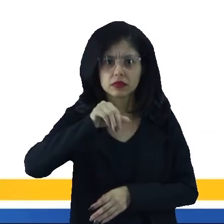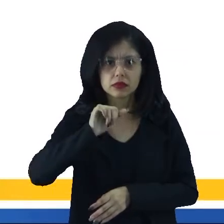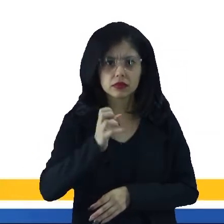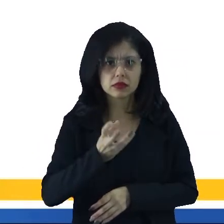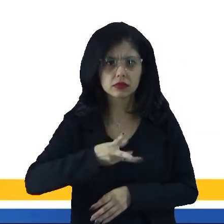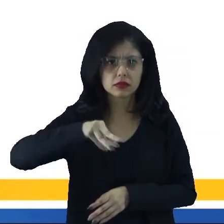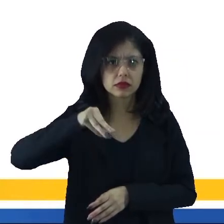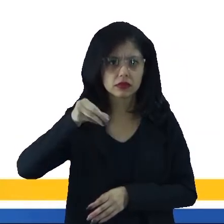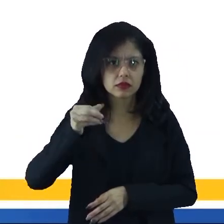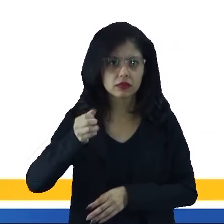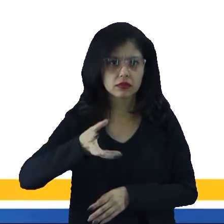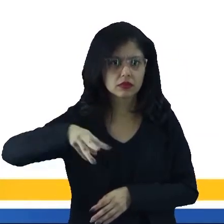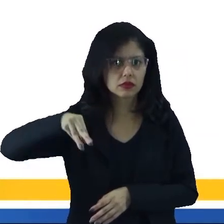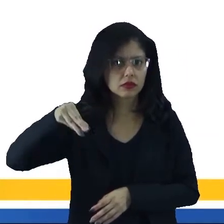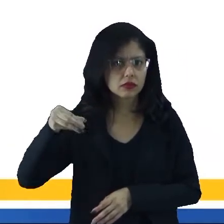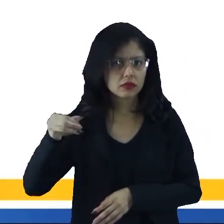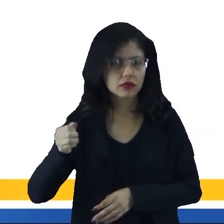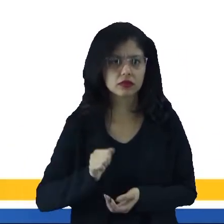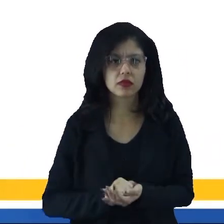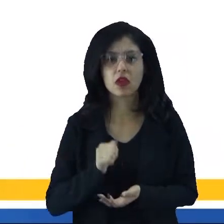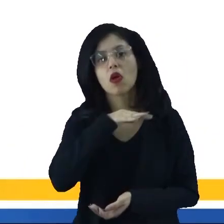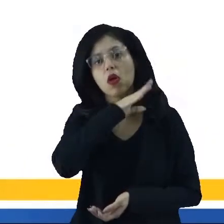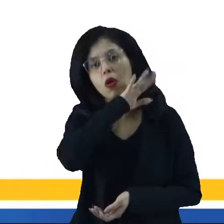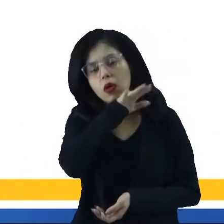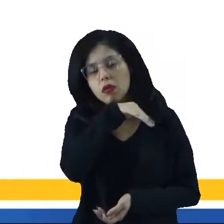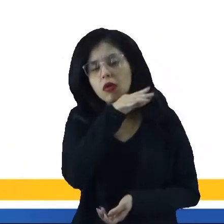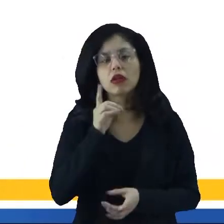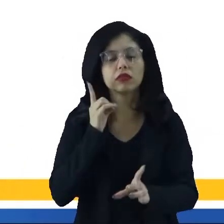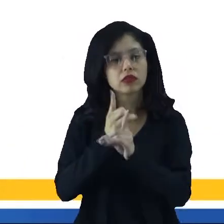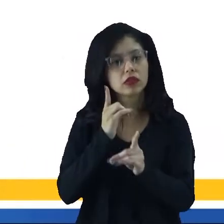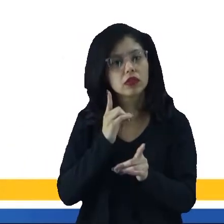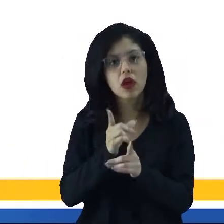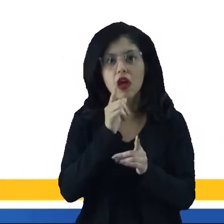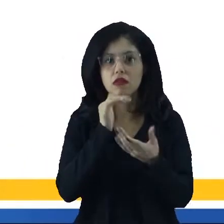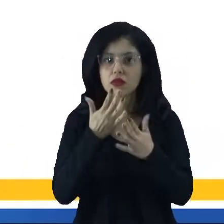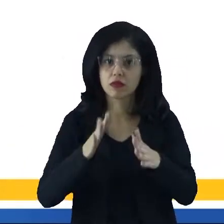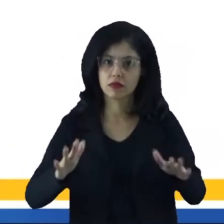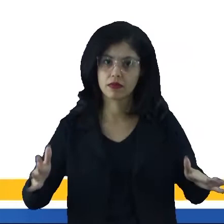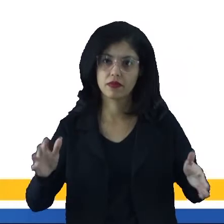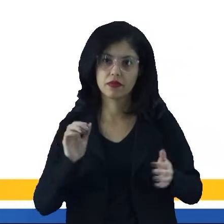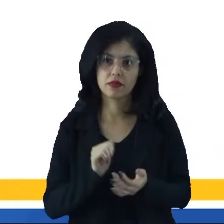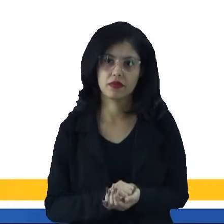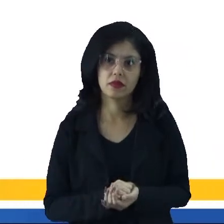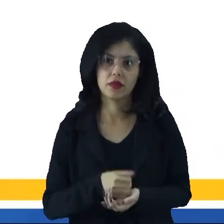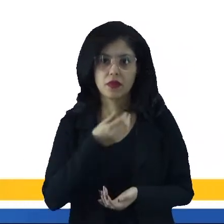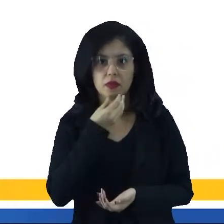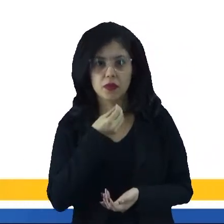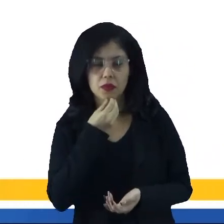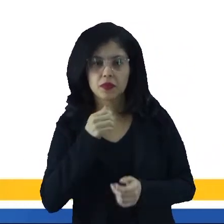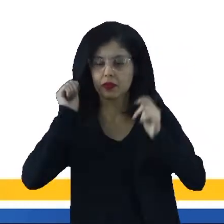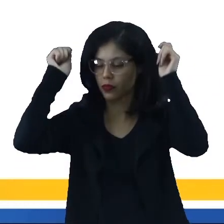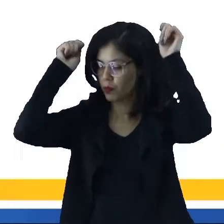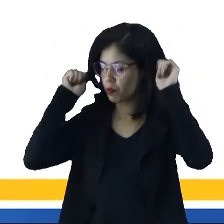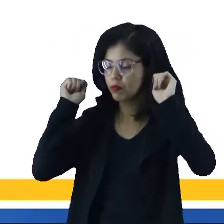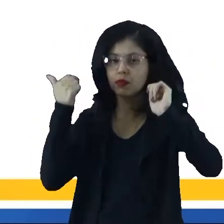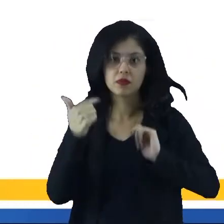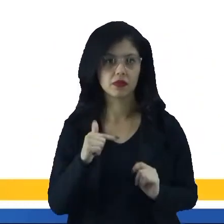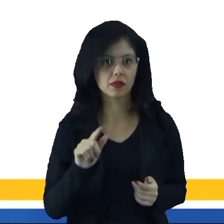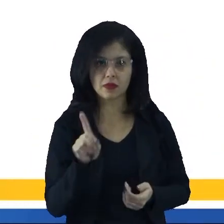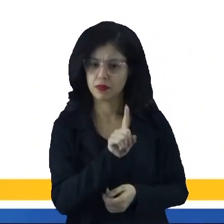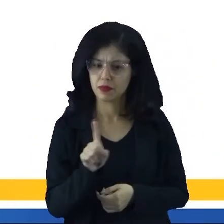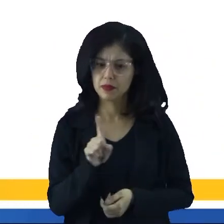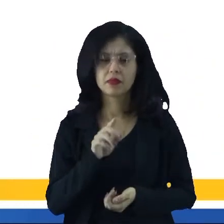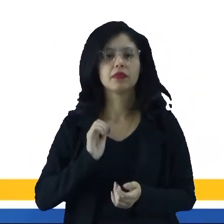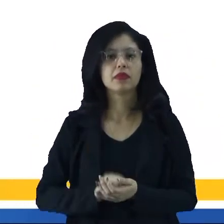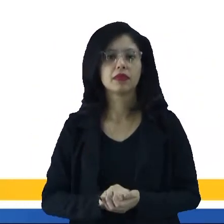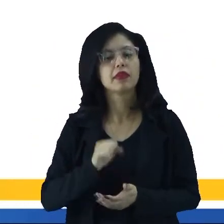mar, um animal que a gente encontra no mar, e depois o menino maluquinho explica que não se trata da água viva, mas